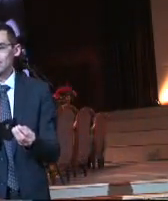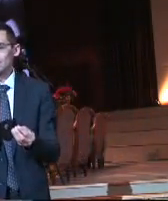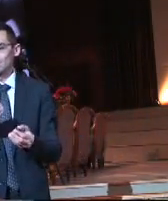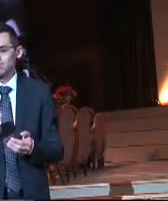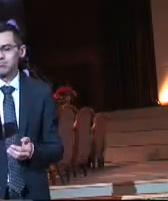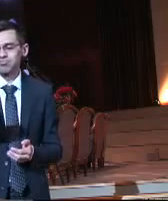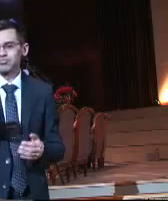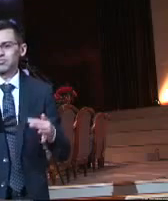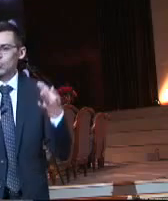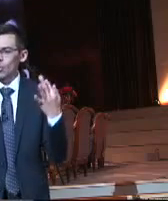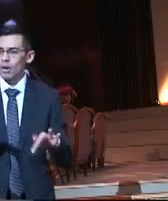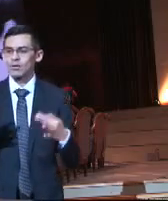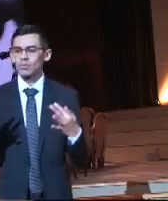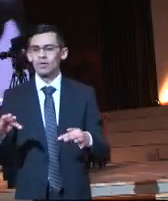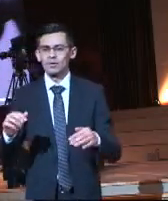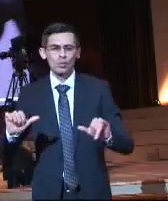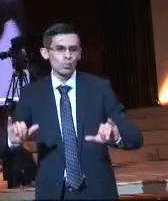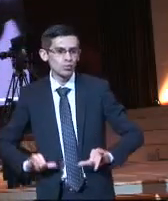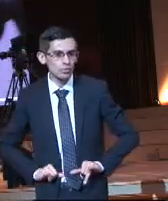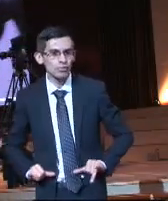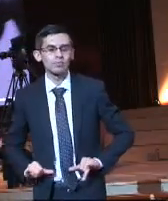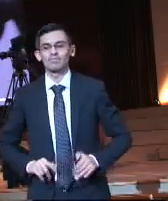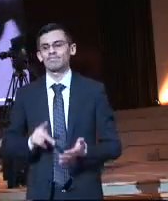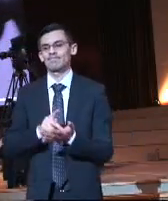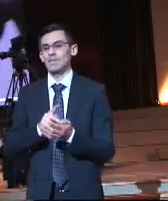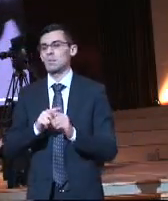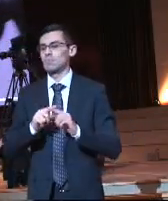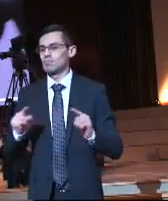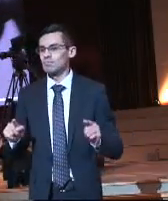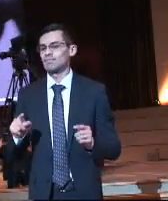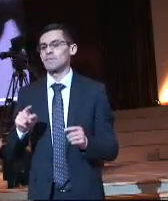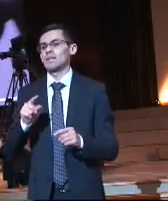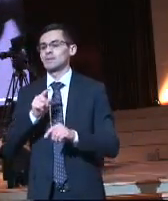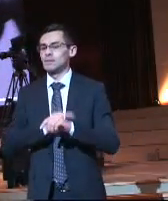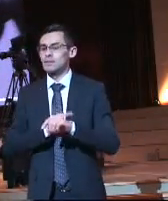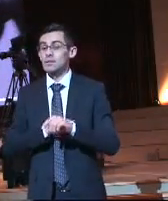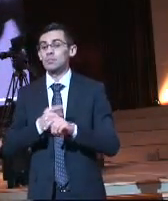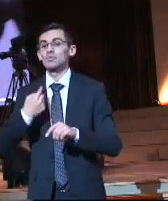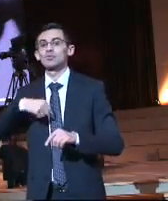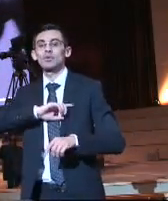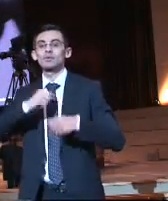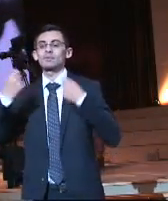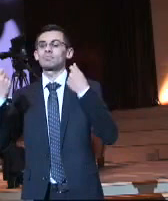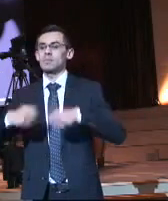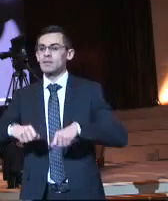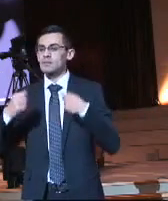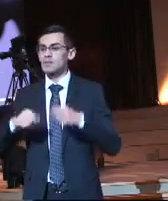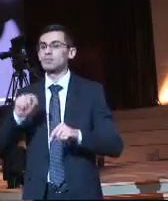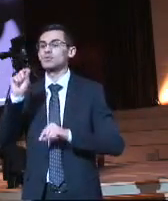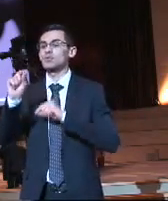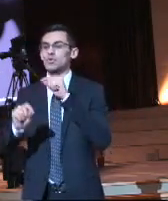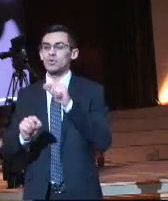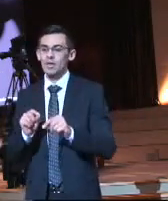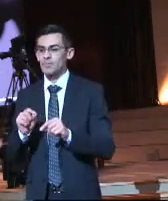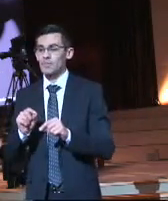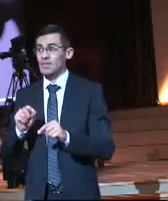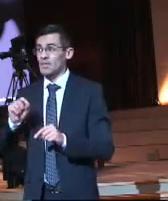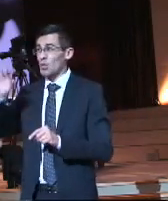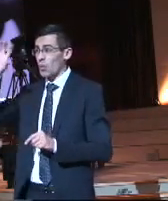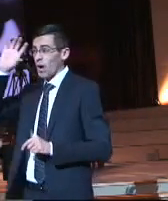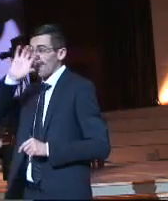imputam. E nesta hora, o que nós mais precisamos é do imensurável amor